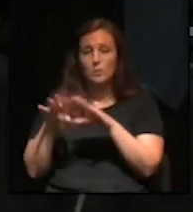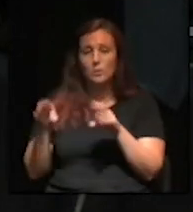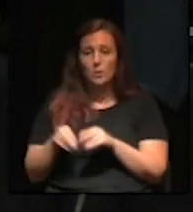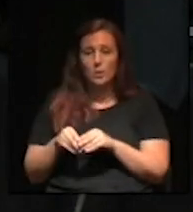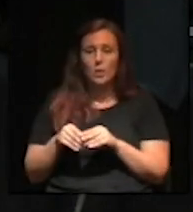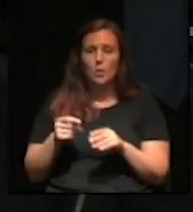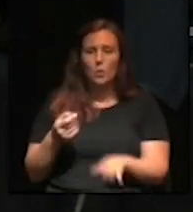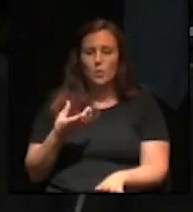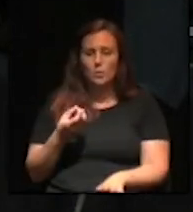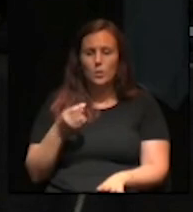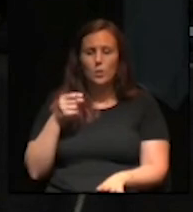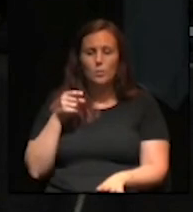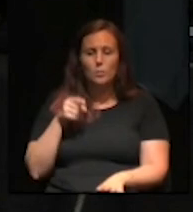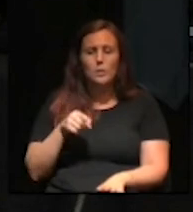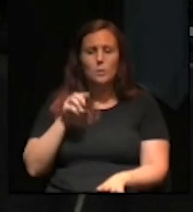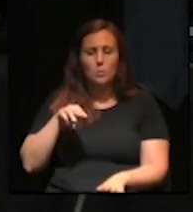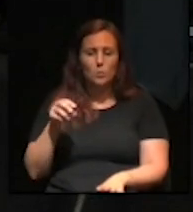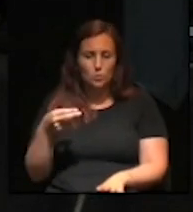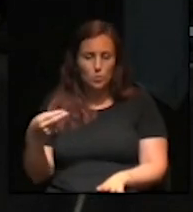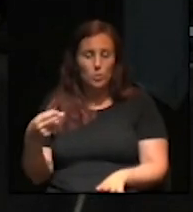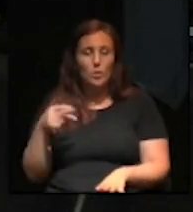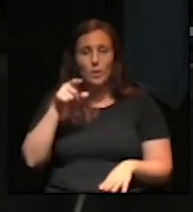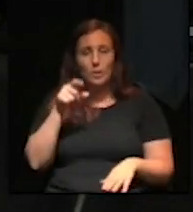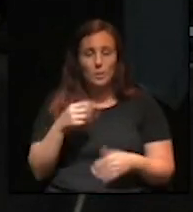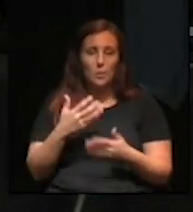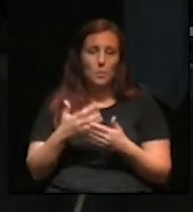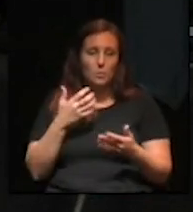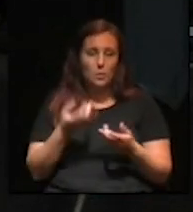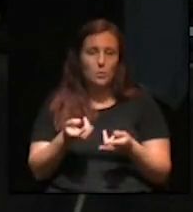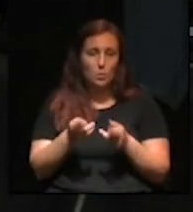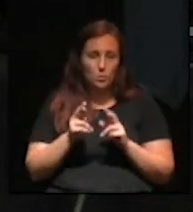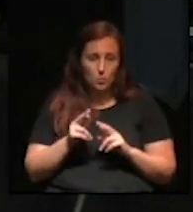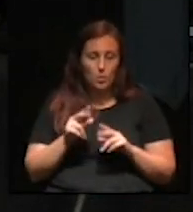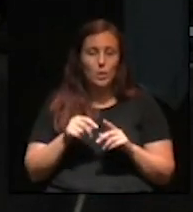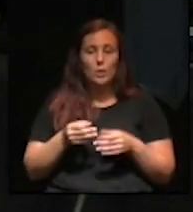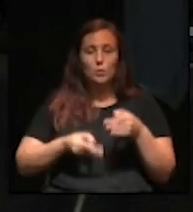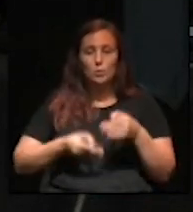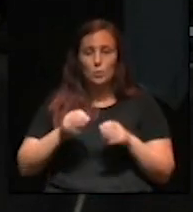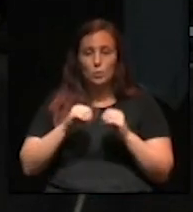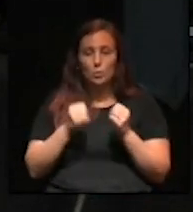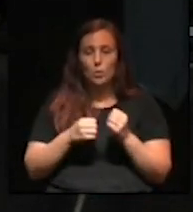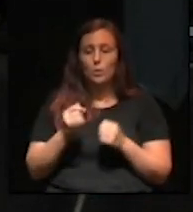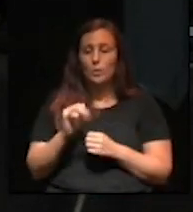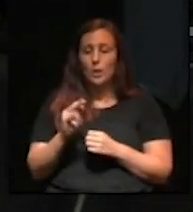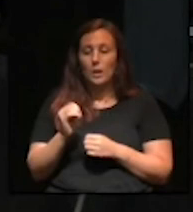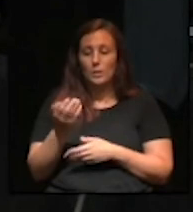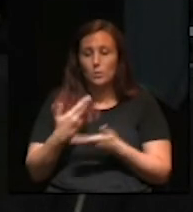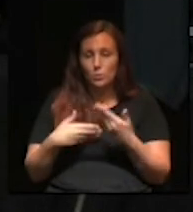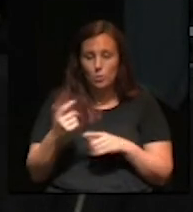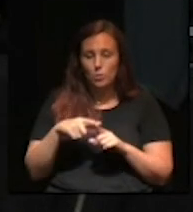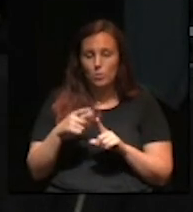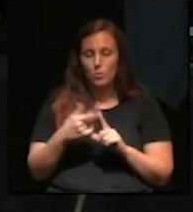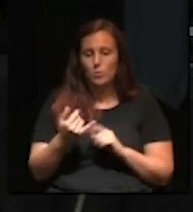valor de quase 19 mil milhões de euros. Assim como o impacto orçamental e a justiça social da devolução do IRS, que também